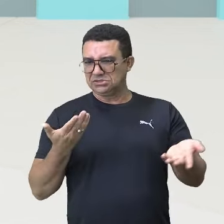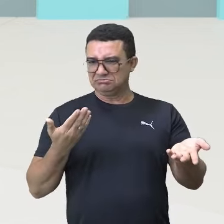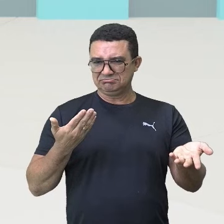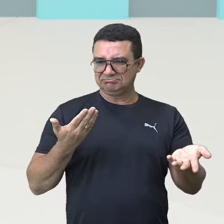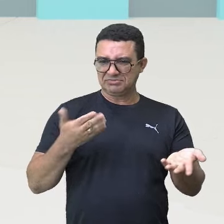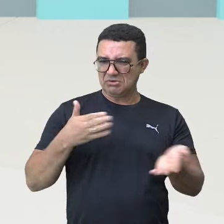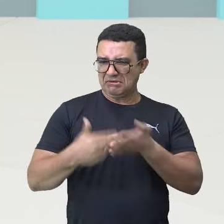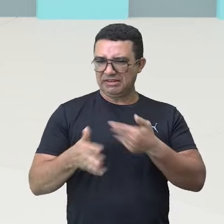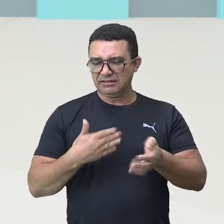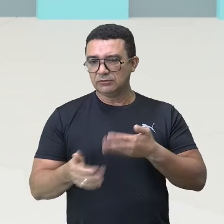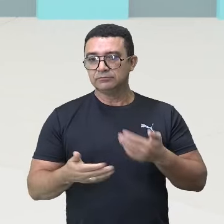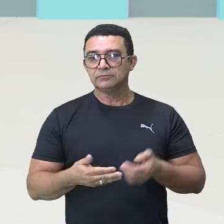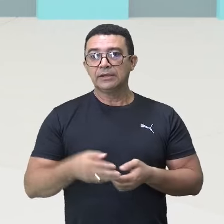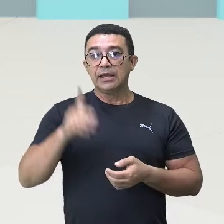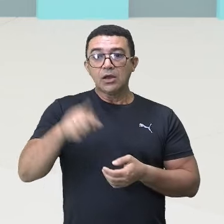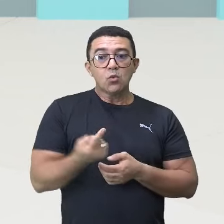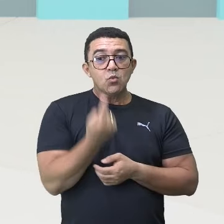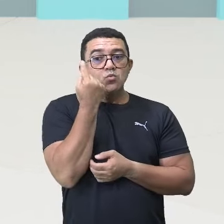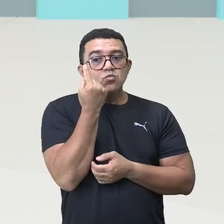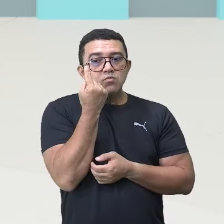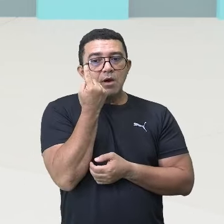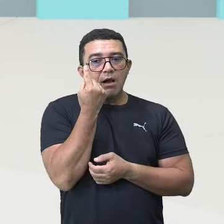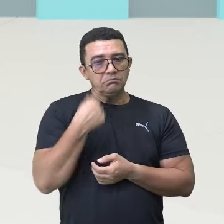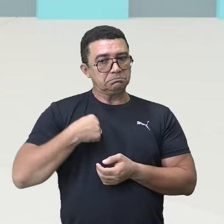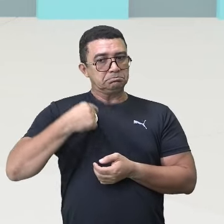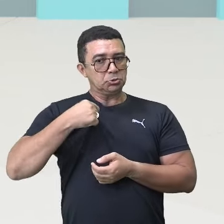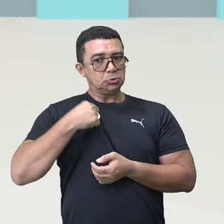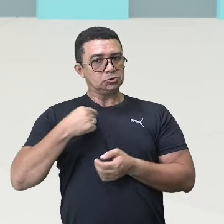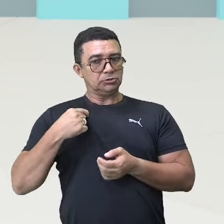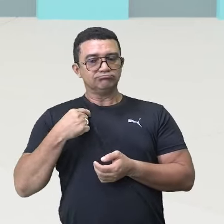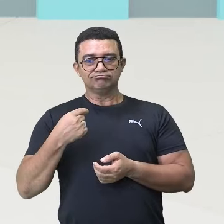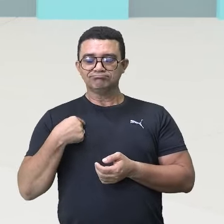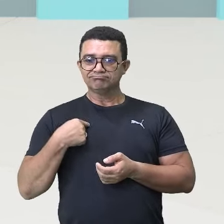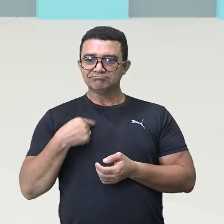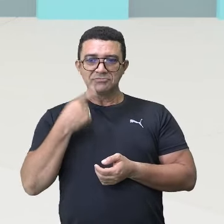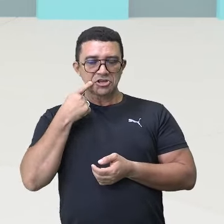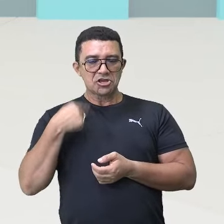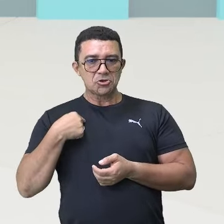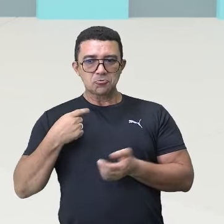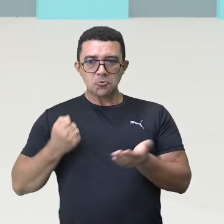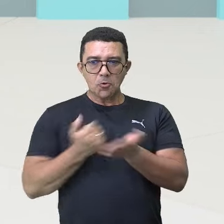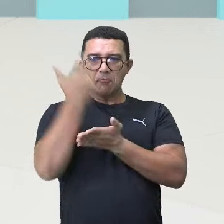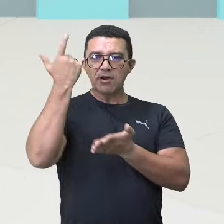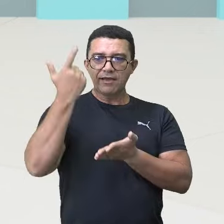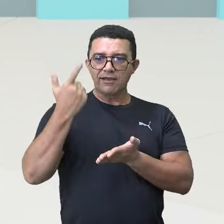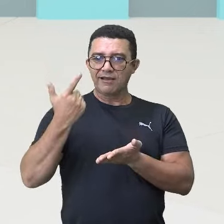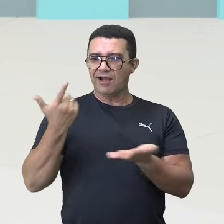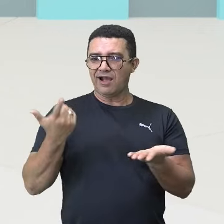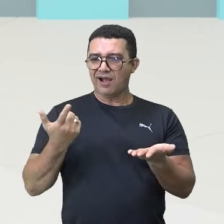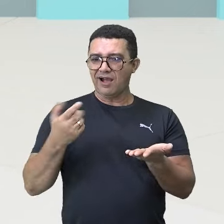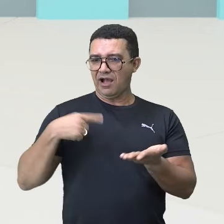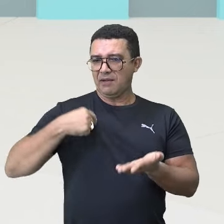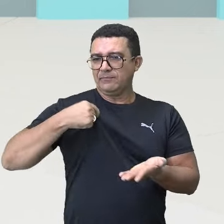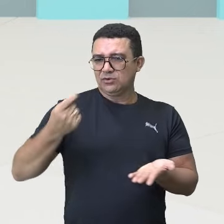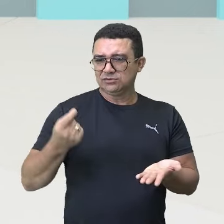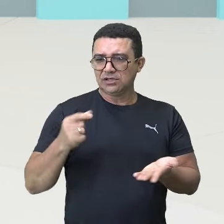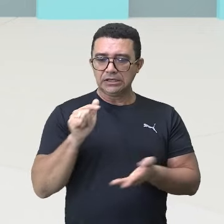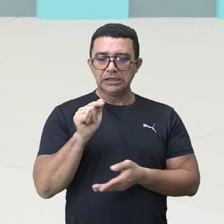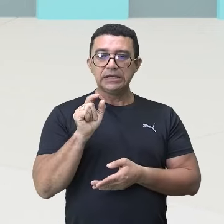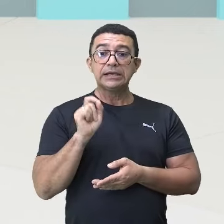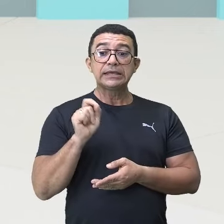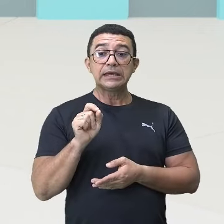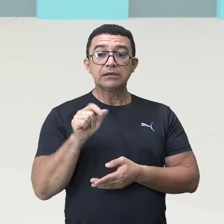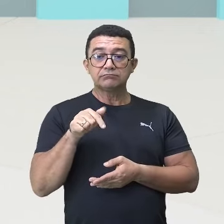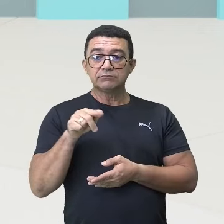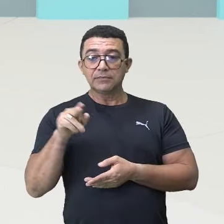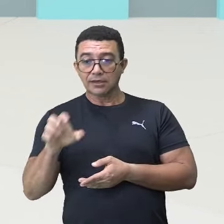o que vocês pensaram é uma blusa que comprei É como se eu falasse eu comprei a blusa Então esse que